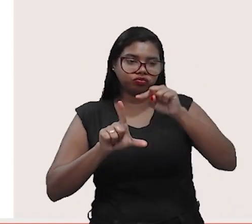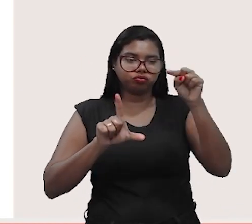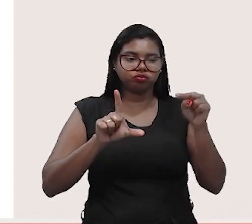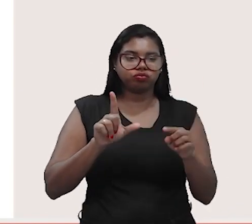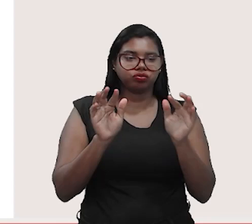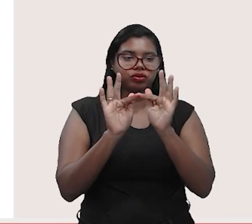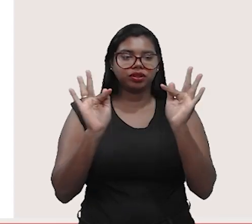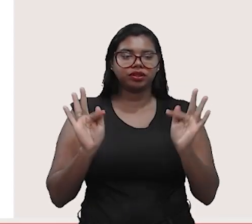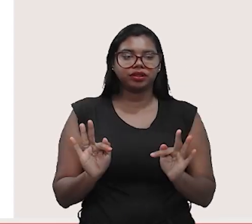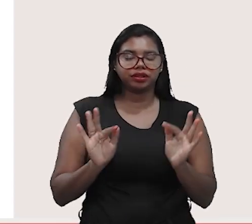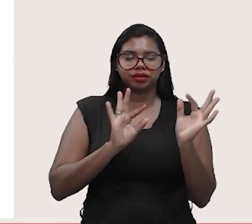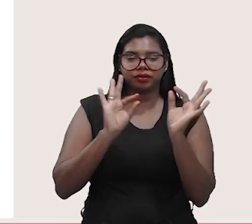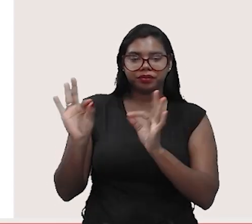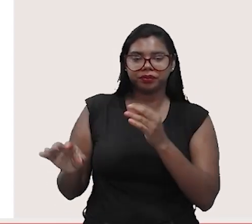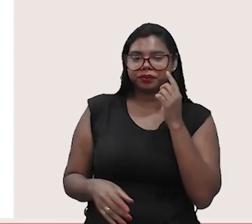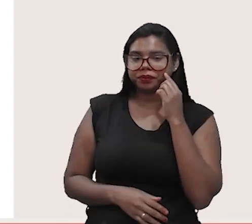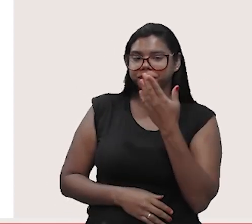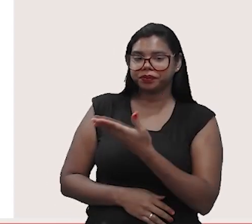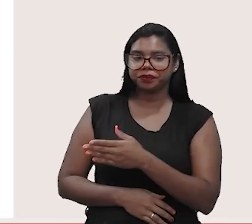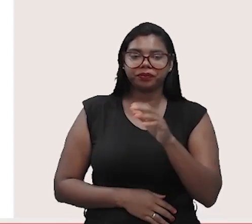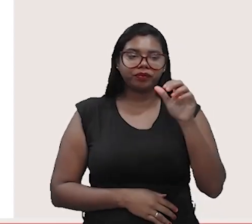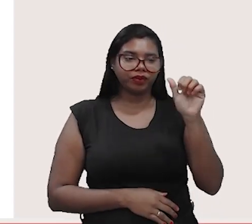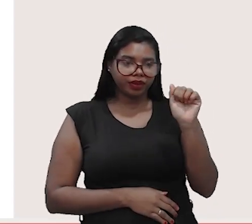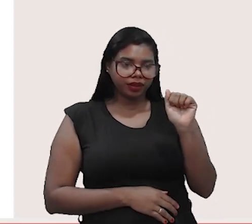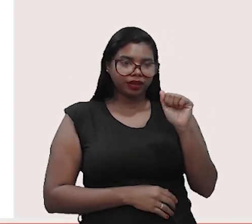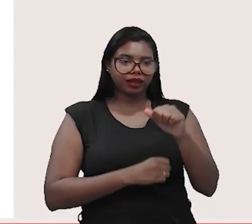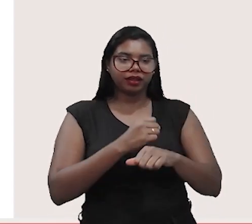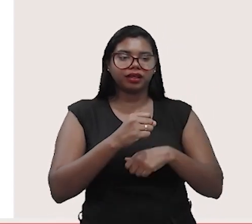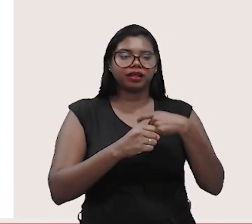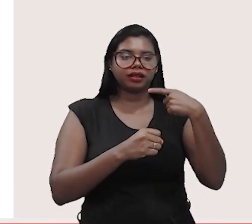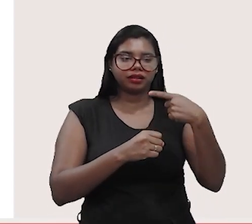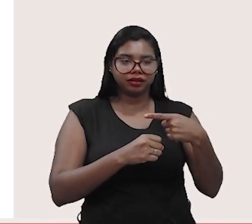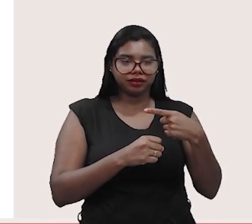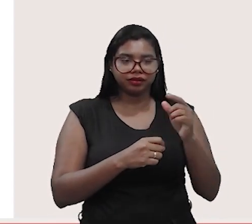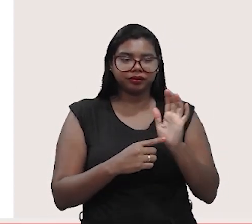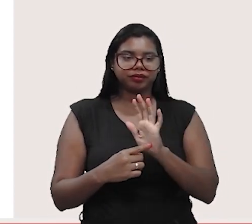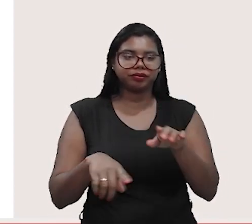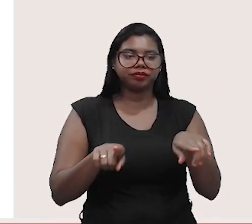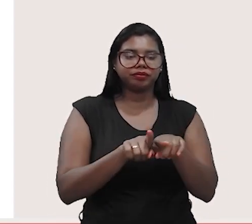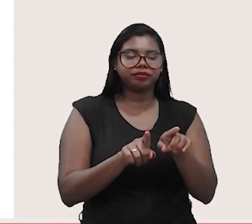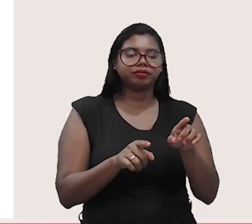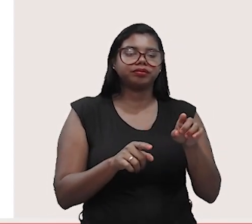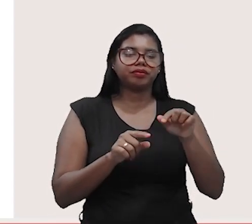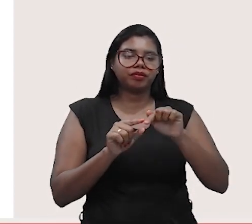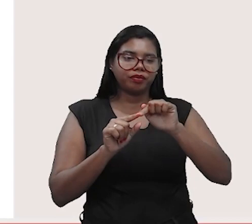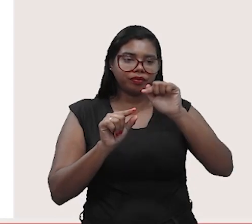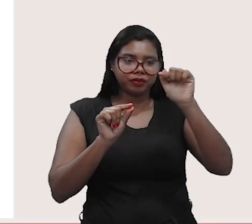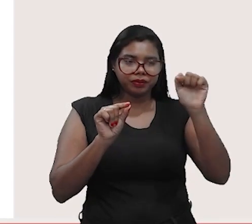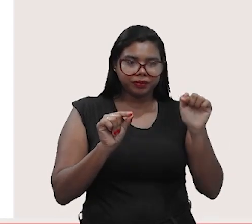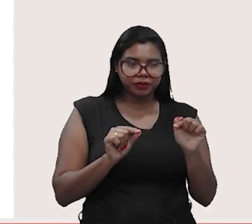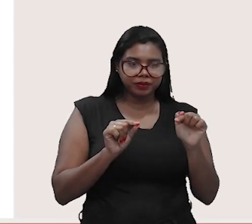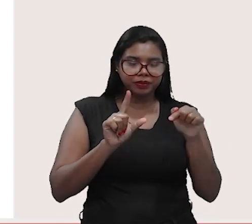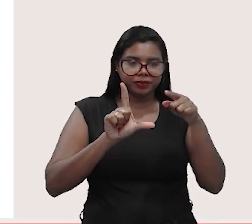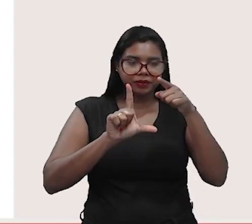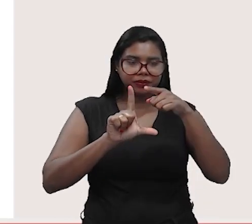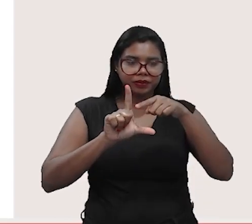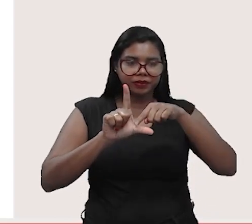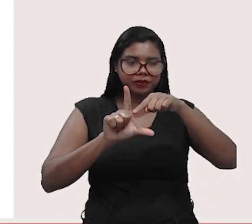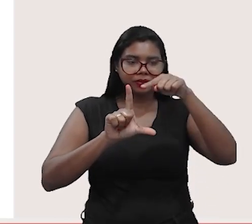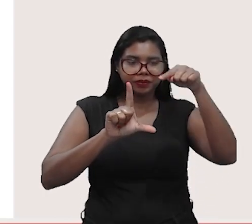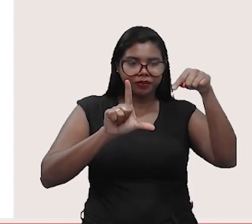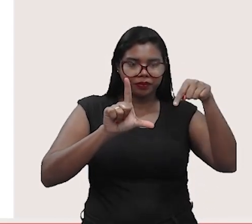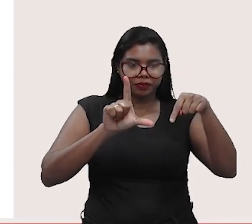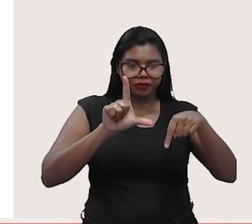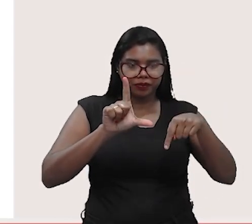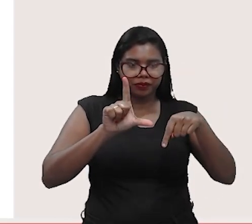que legal. A negativo, parábola com a concavidade voltada para baixo. Então, esse vértice ele vai ser exatamente